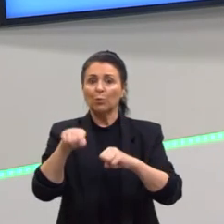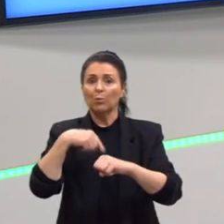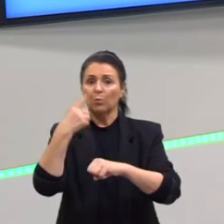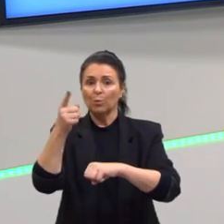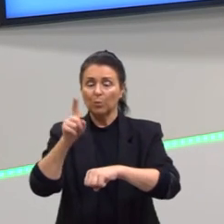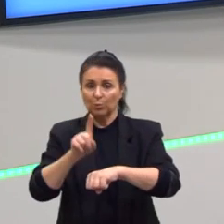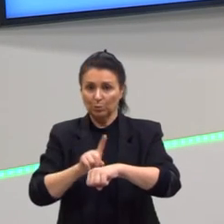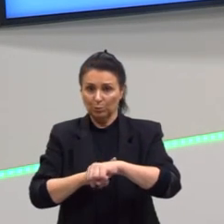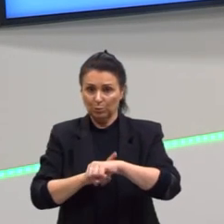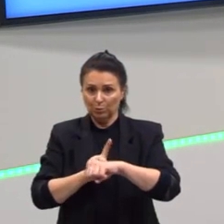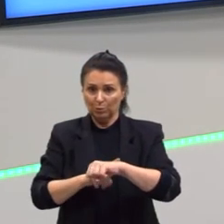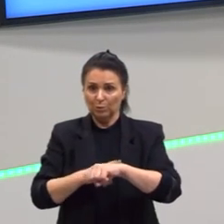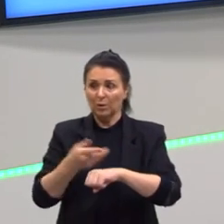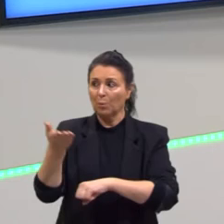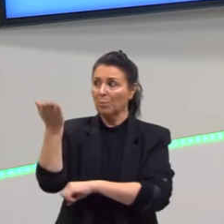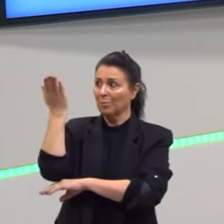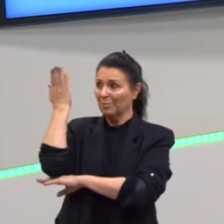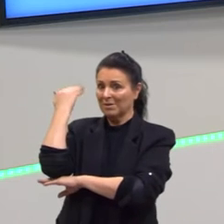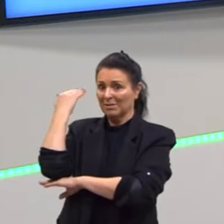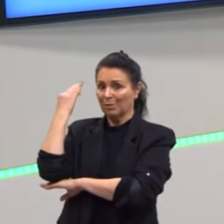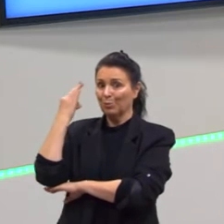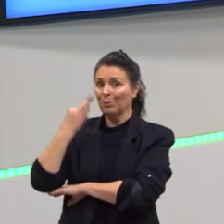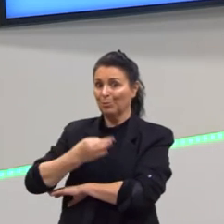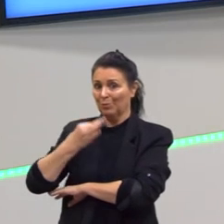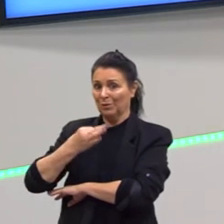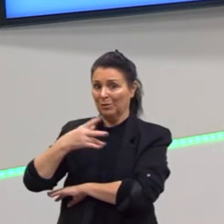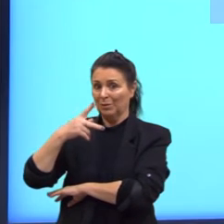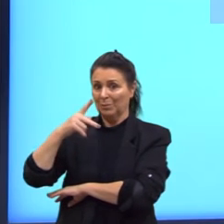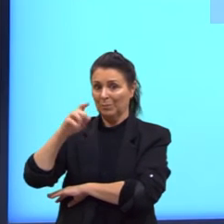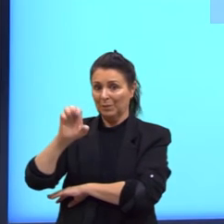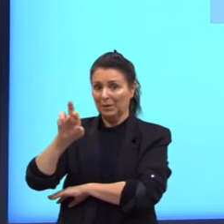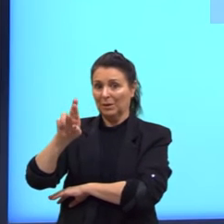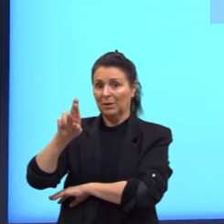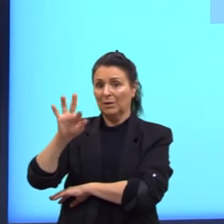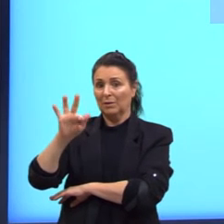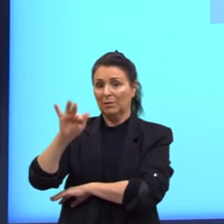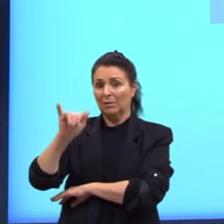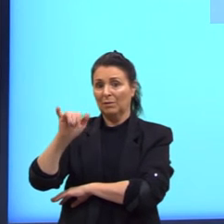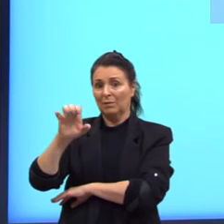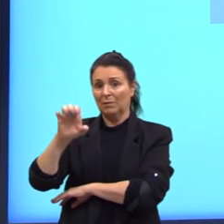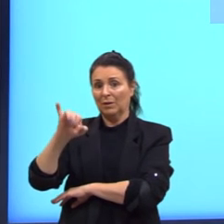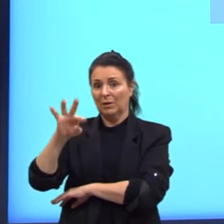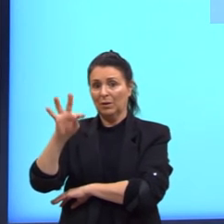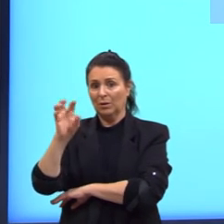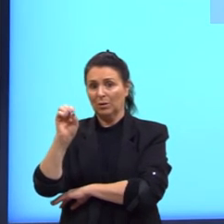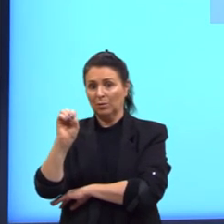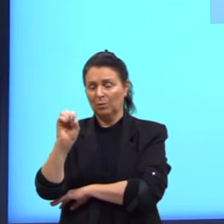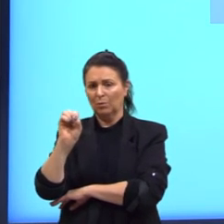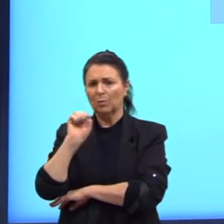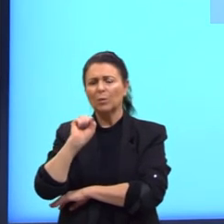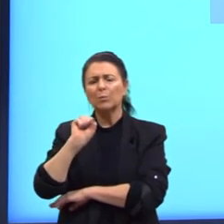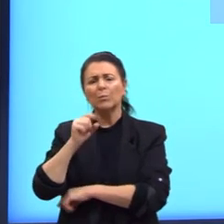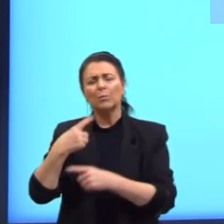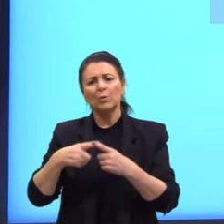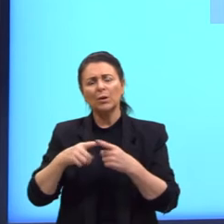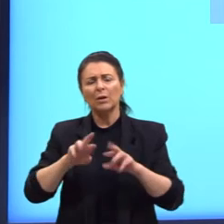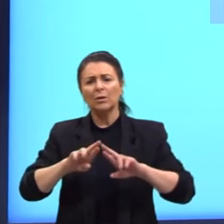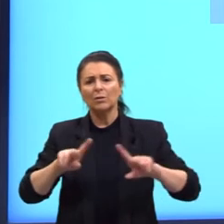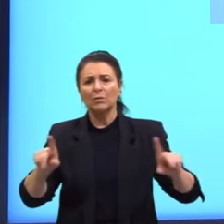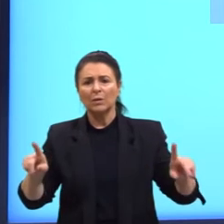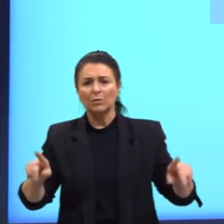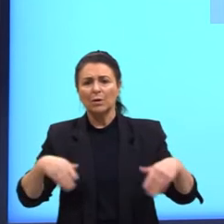chamado passado perfeito é e qual é a diferença Qual é a diferença entre